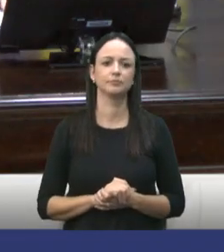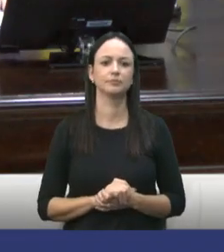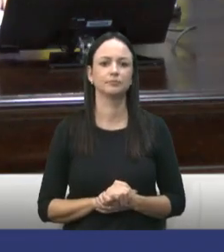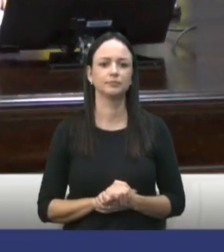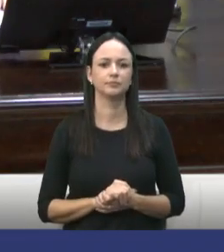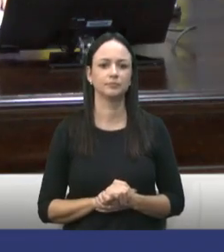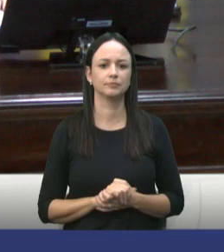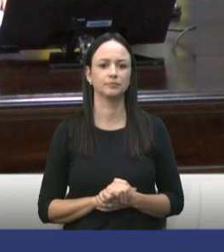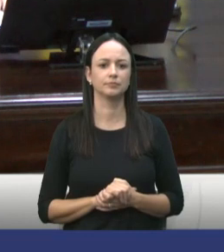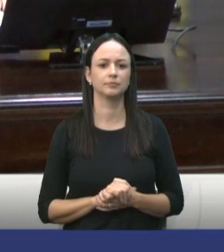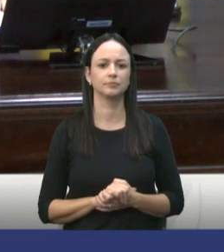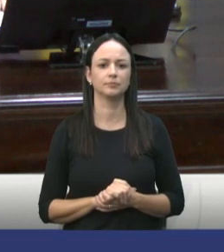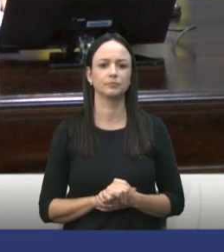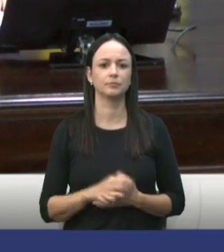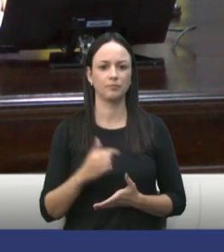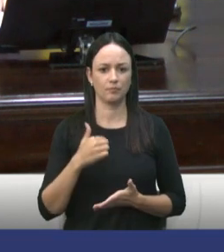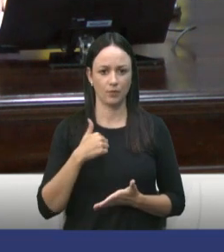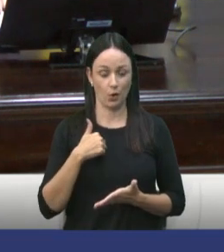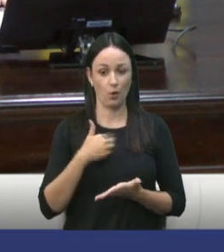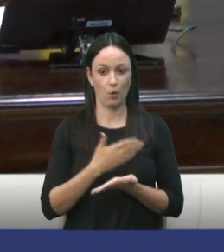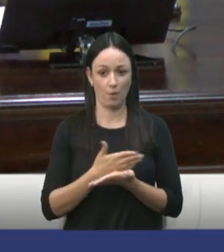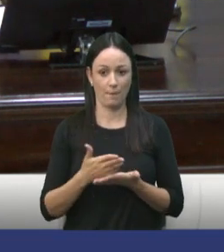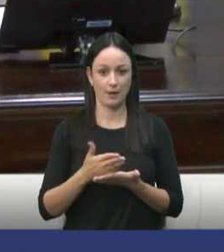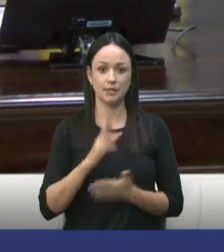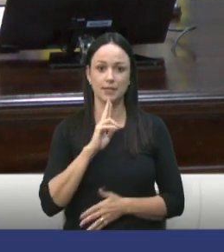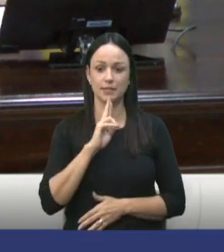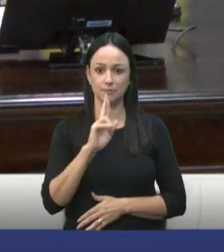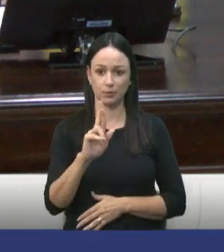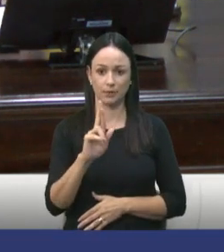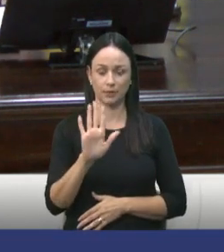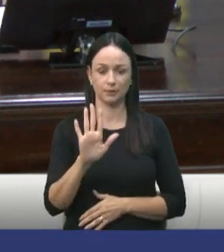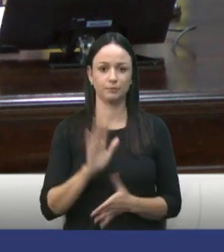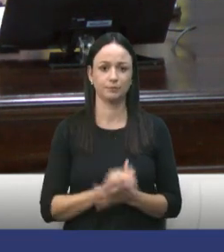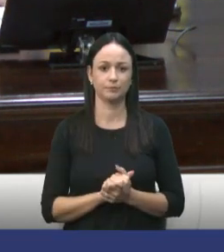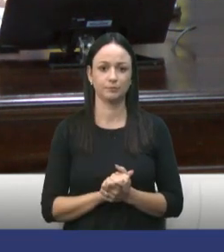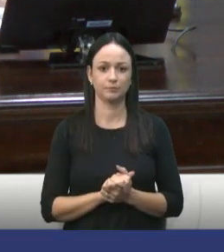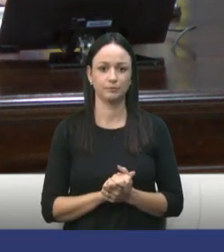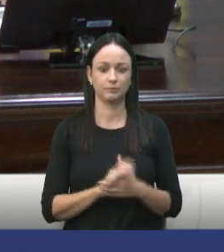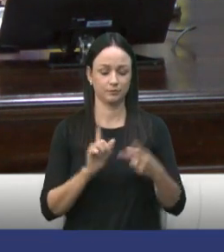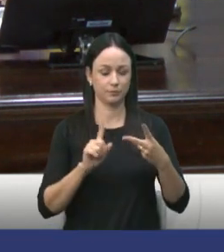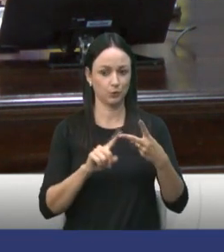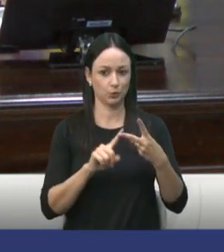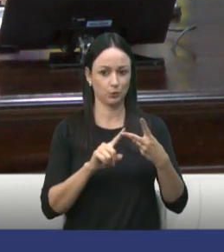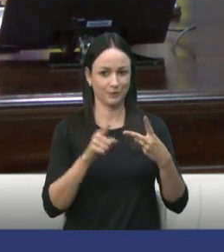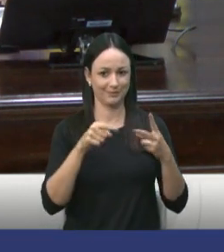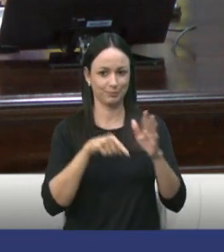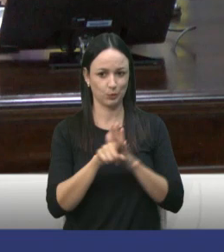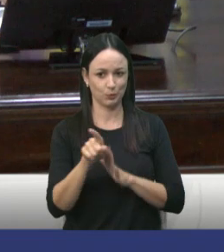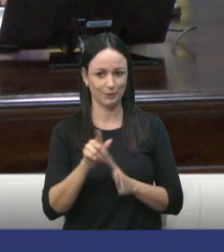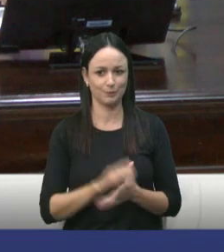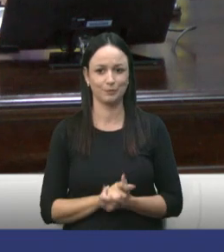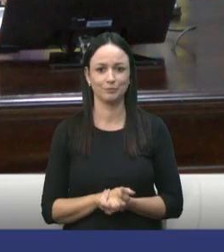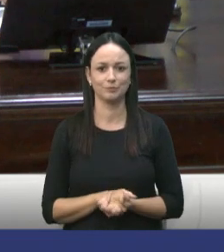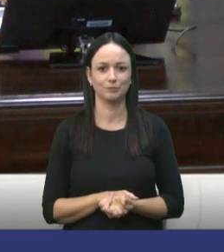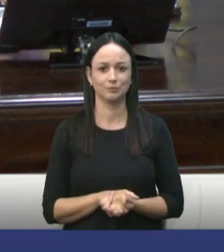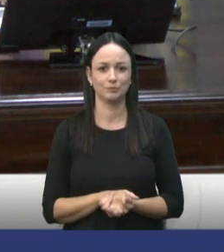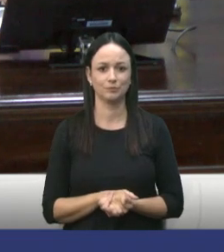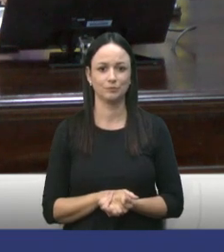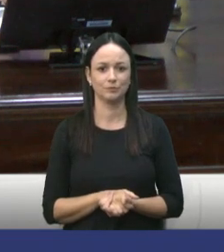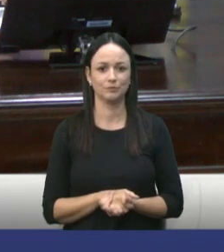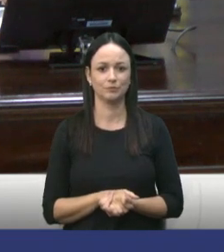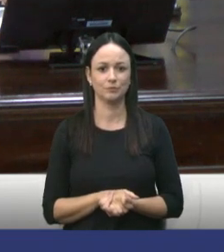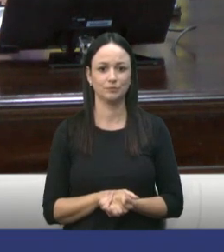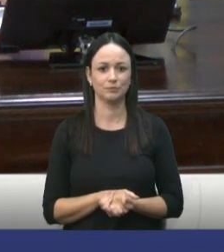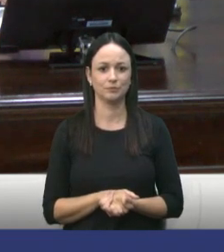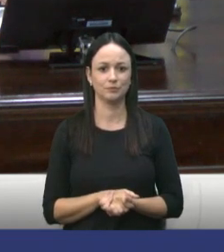Bom, vou começar respondendo, então, a segundo questionamento. Nós